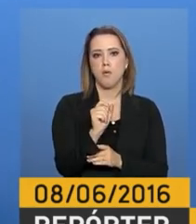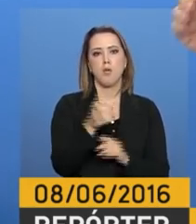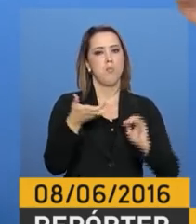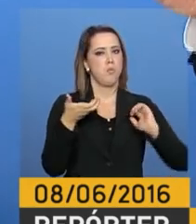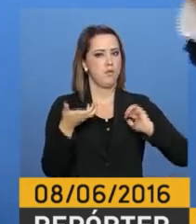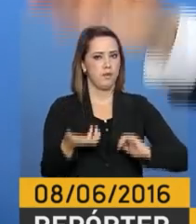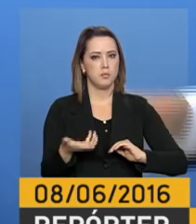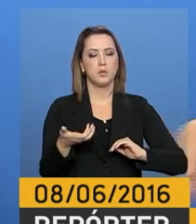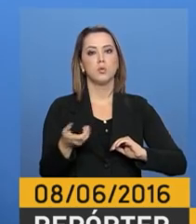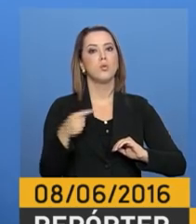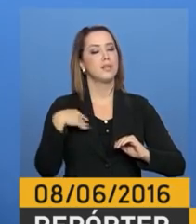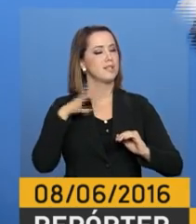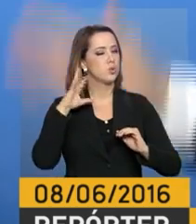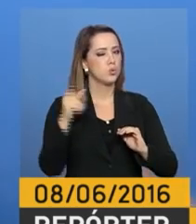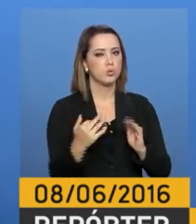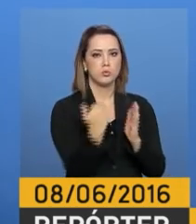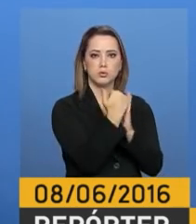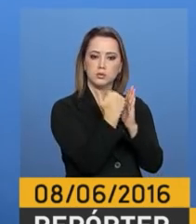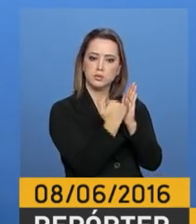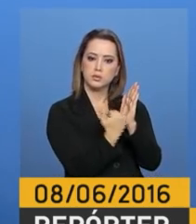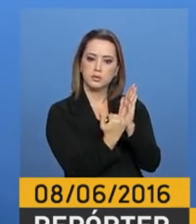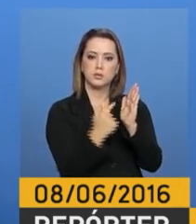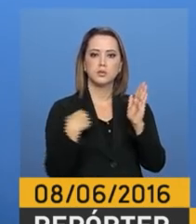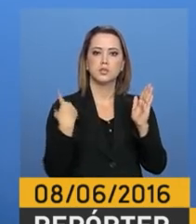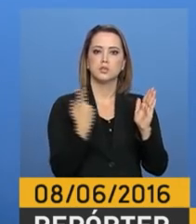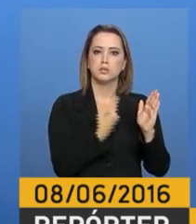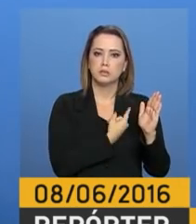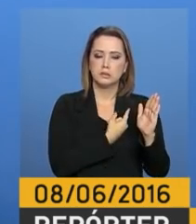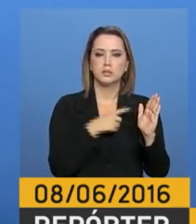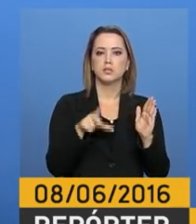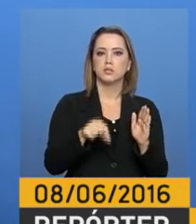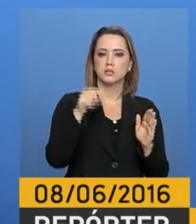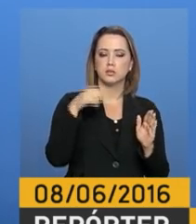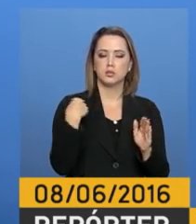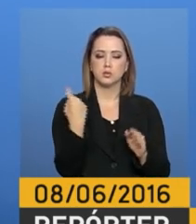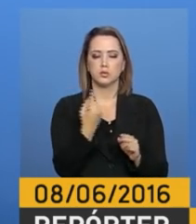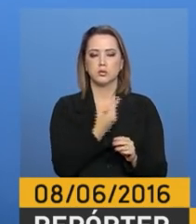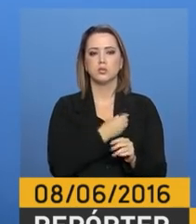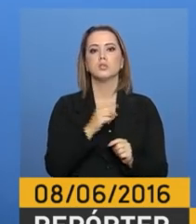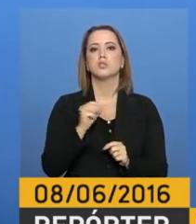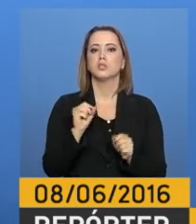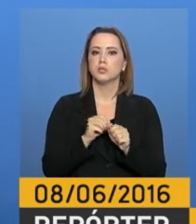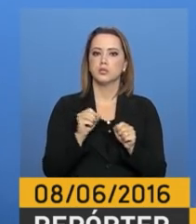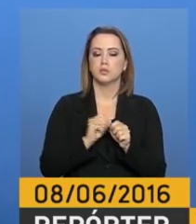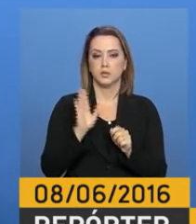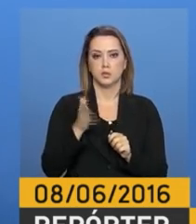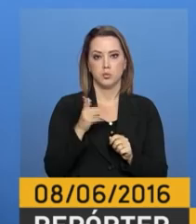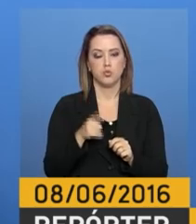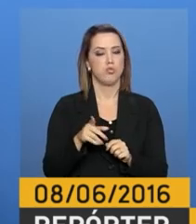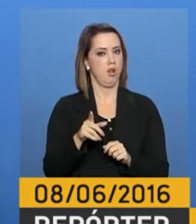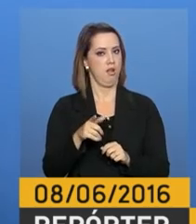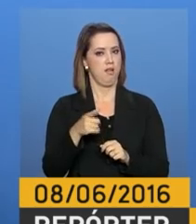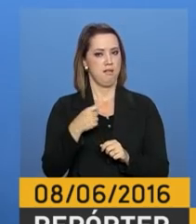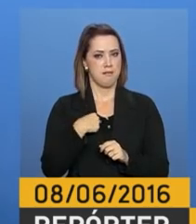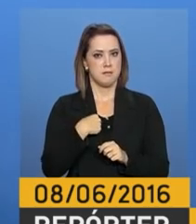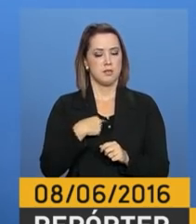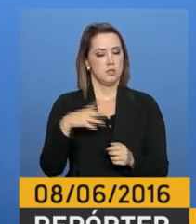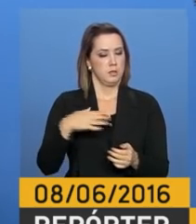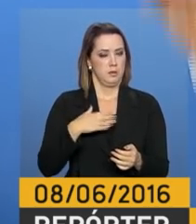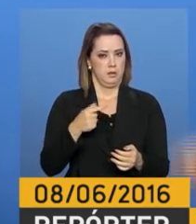todo esse conjunto de medidas e as decisões políticas fundamentais eu não tenho dúvida de que nós